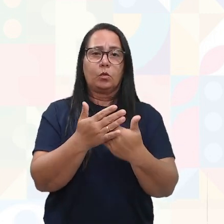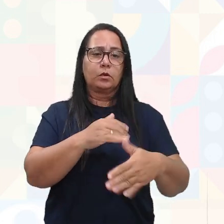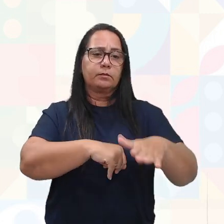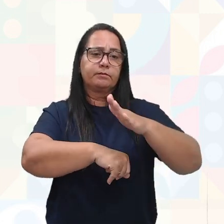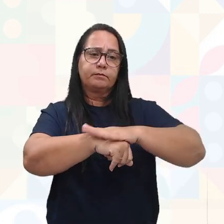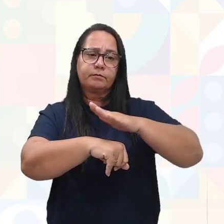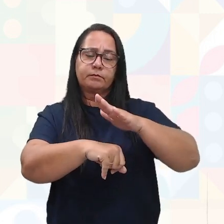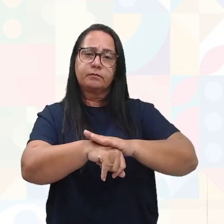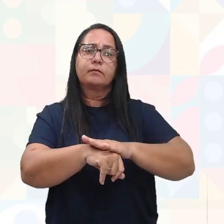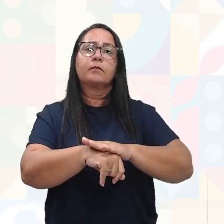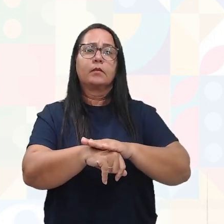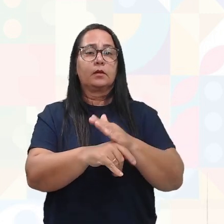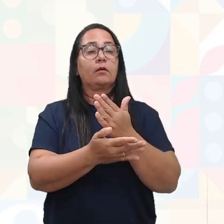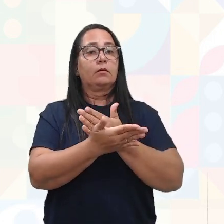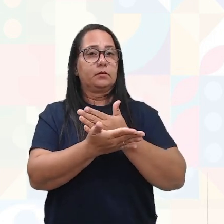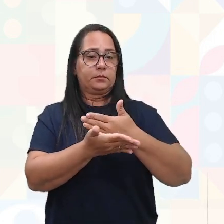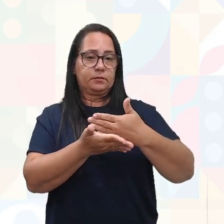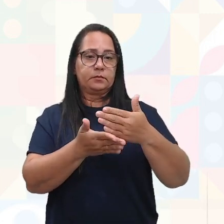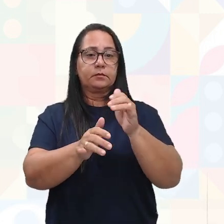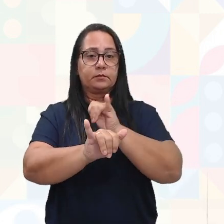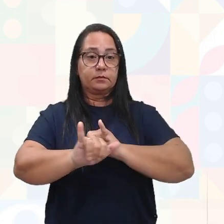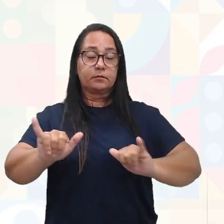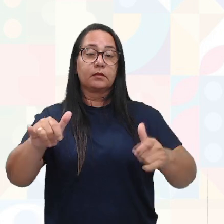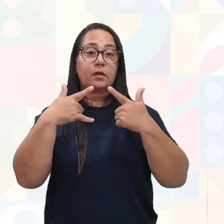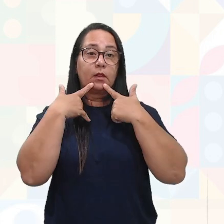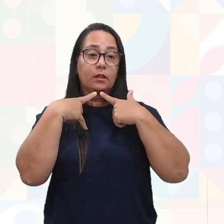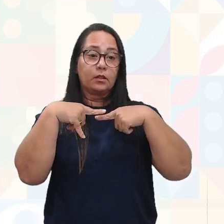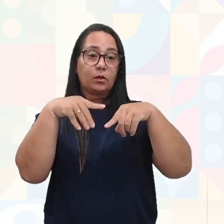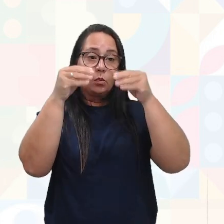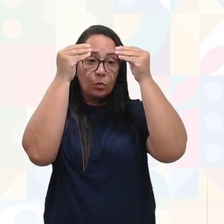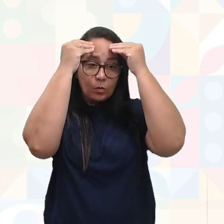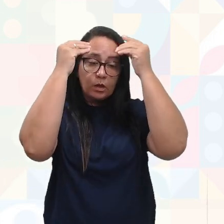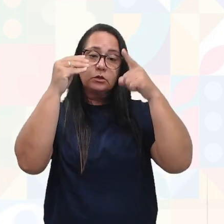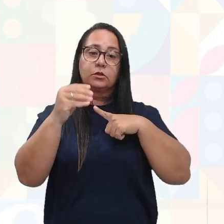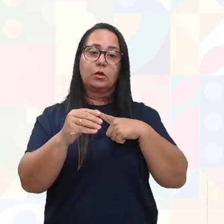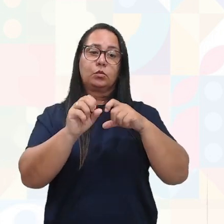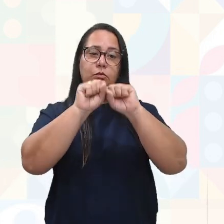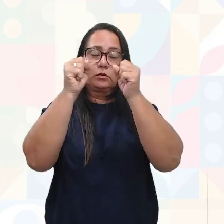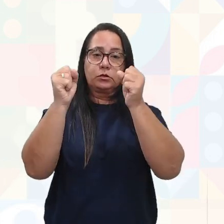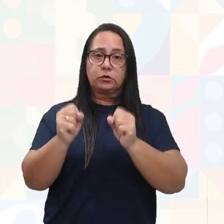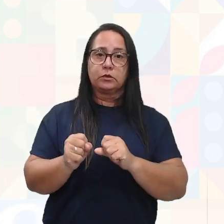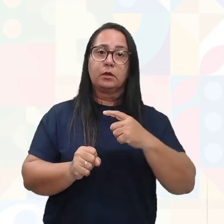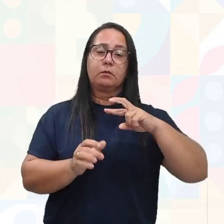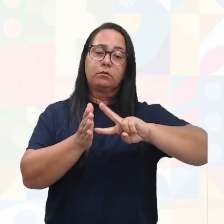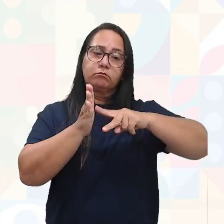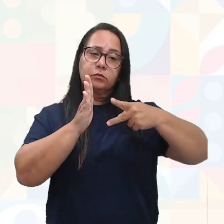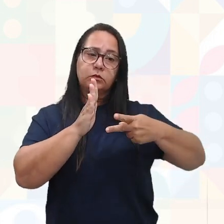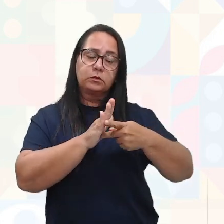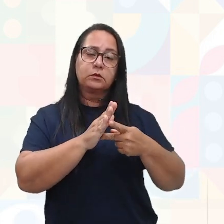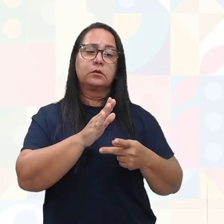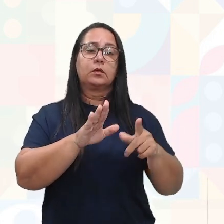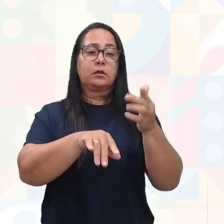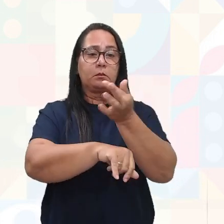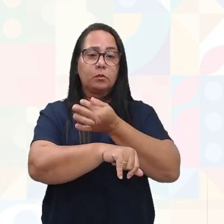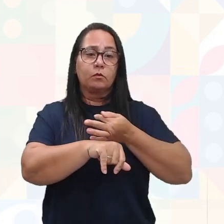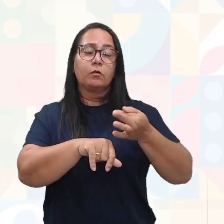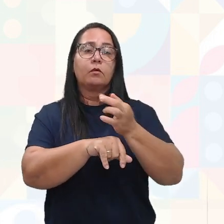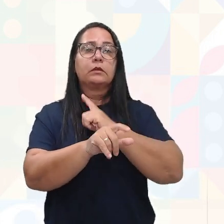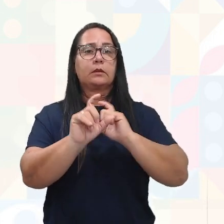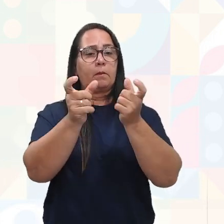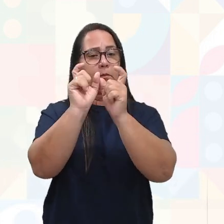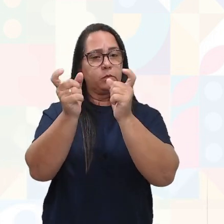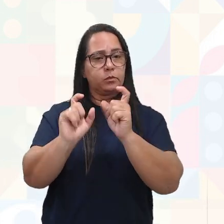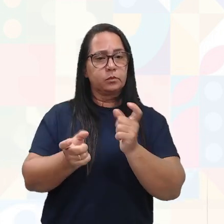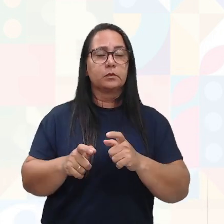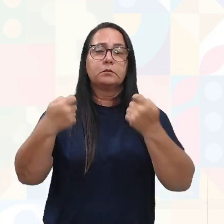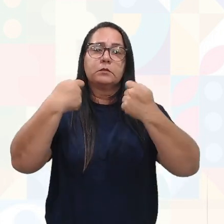circunstância enunciativa. A linguagem, vista como um sistema de significados formalmente codificados,